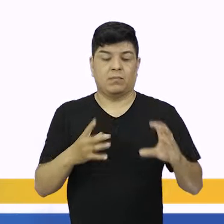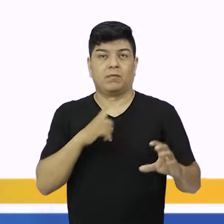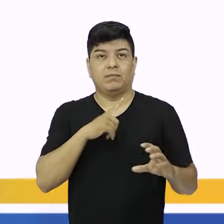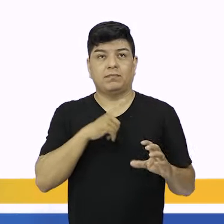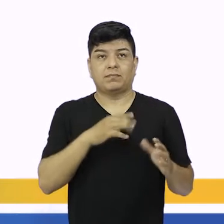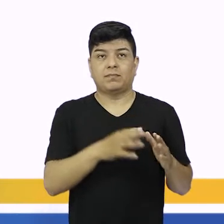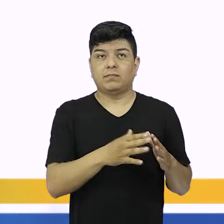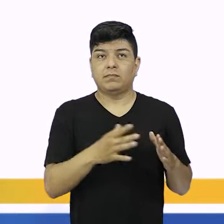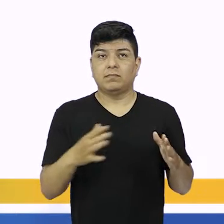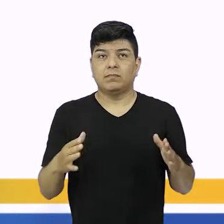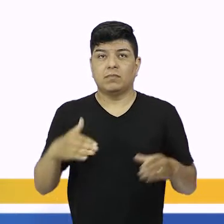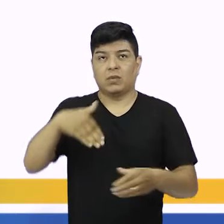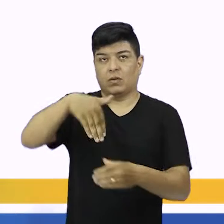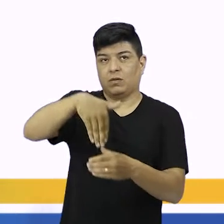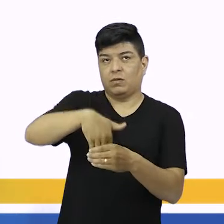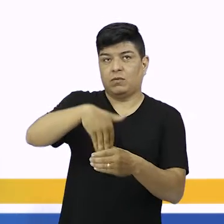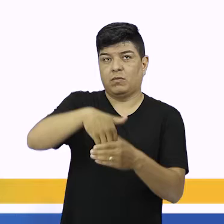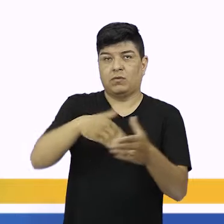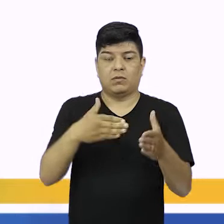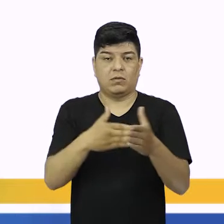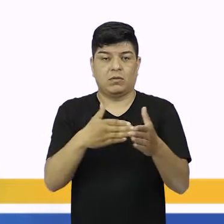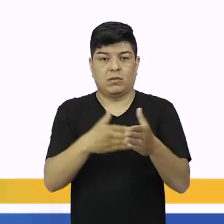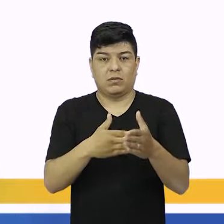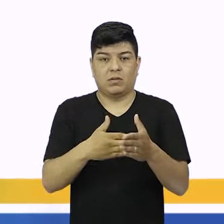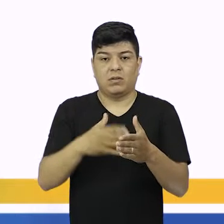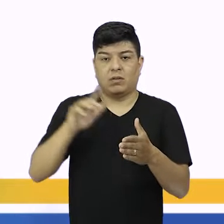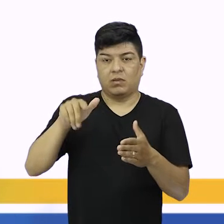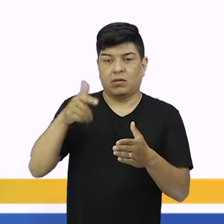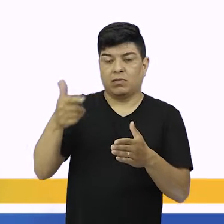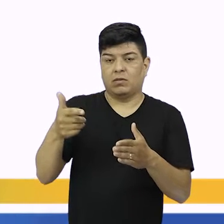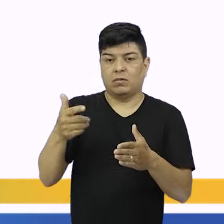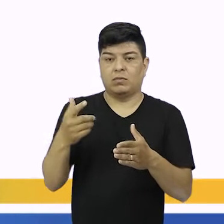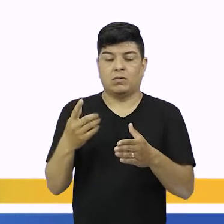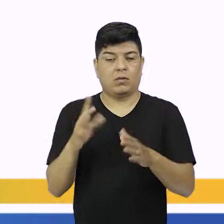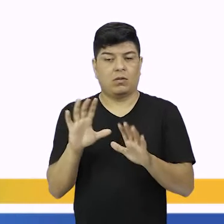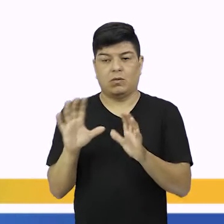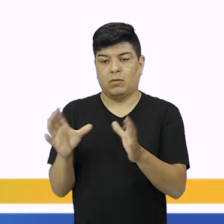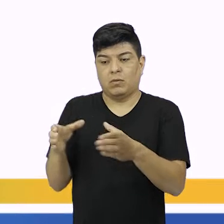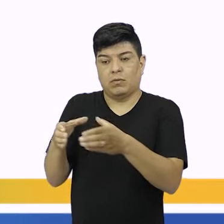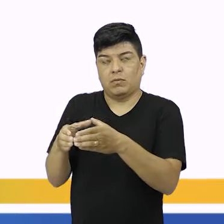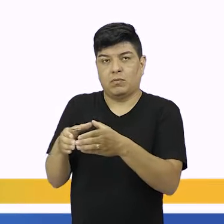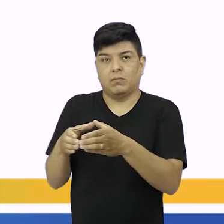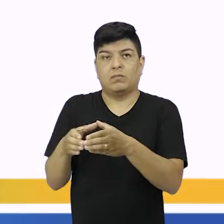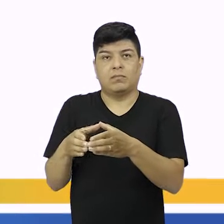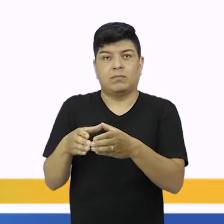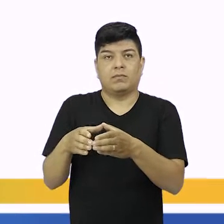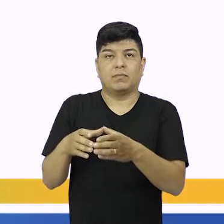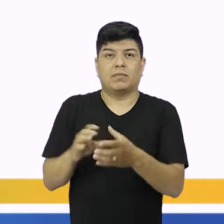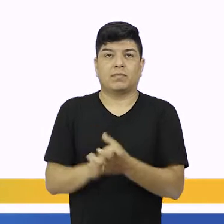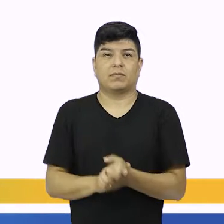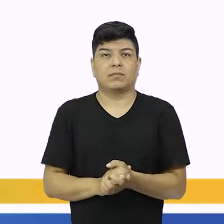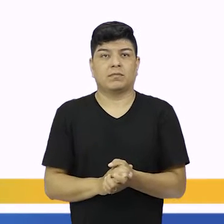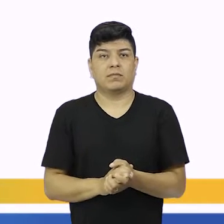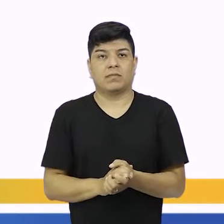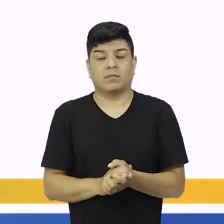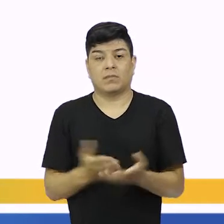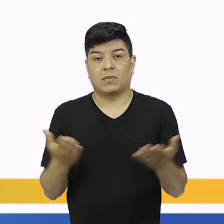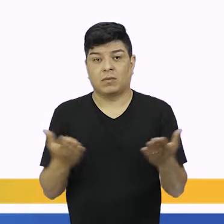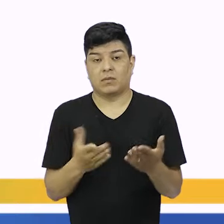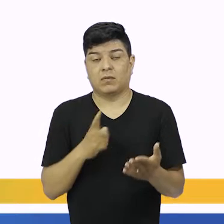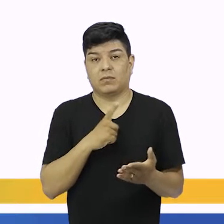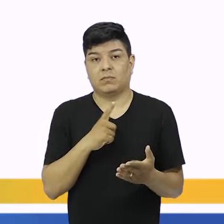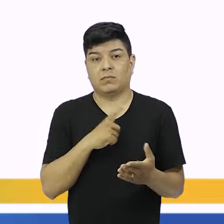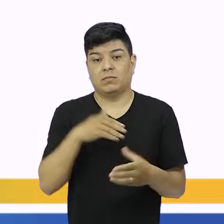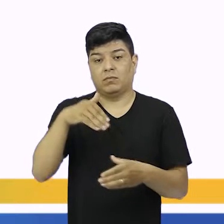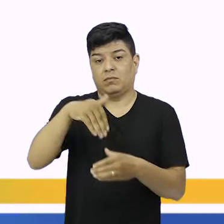desse período o voto aí restrito à minoria, né? A minoria vota. Ele agora se